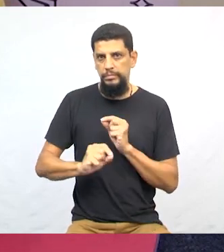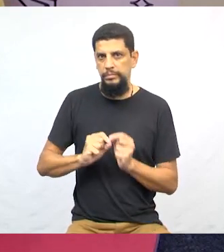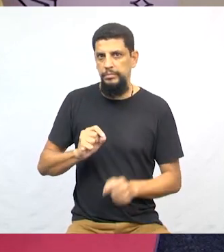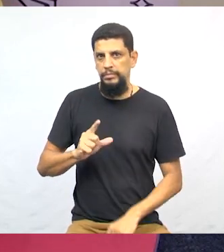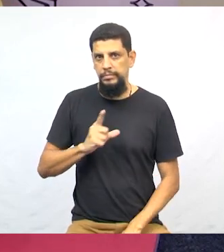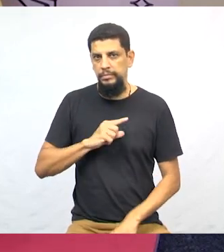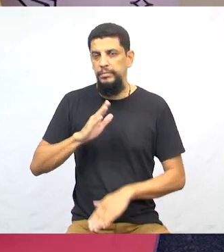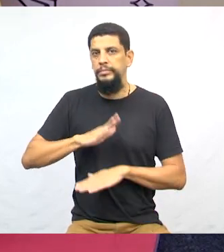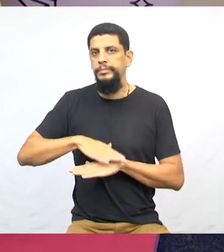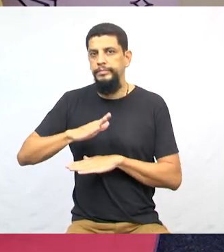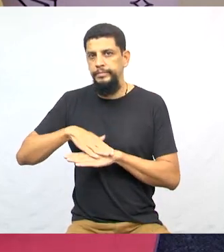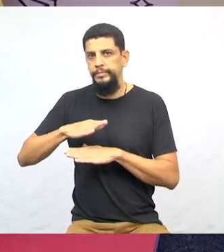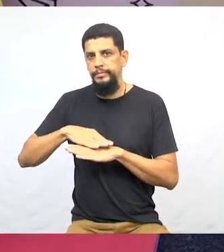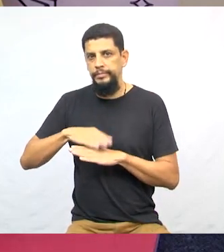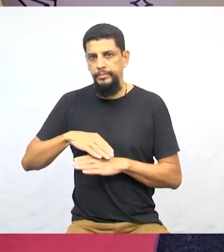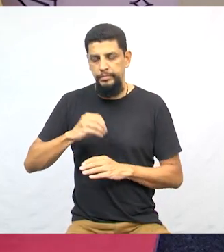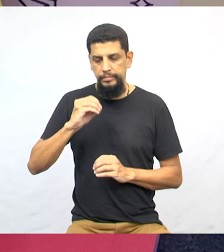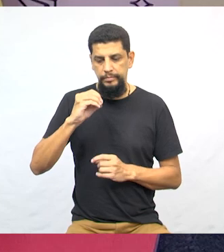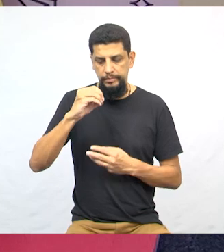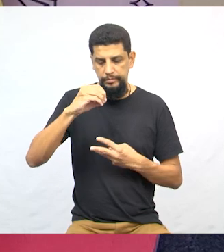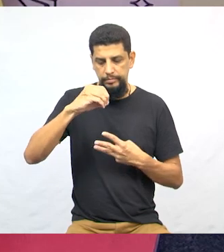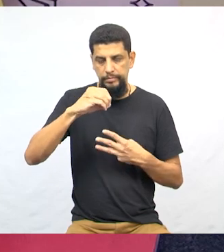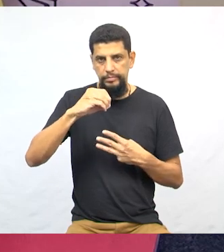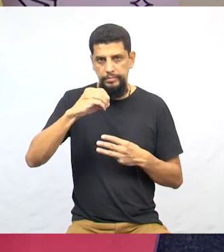ter mais bolinhas?